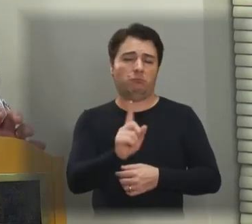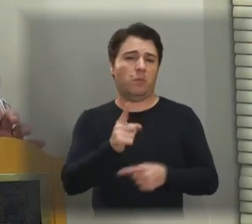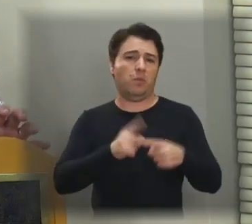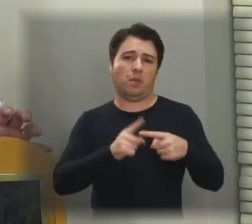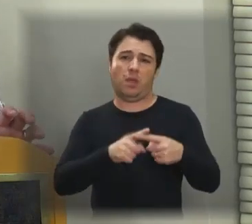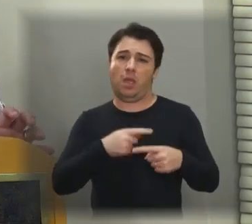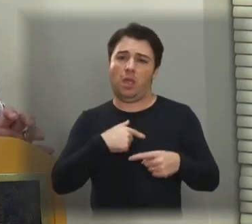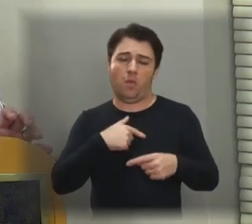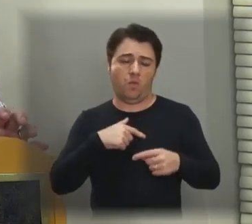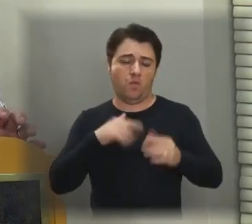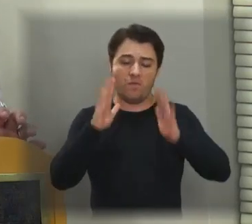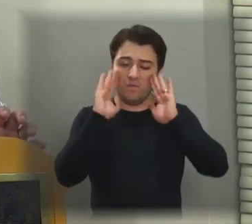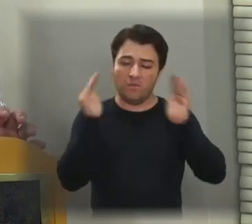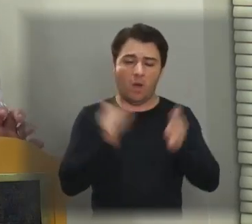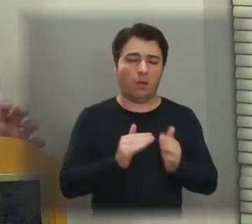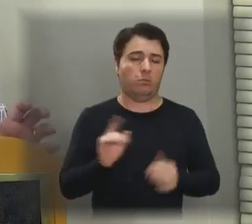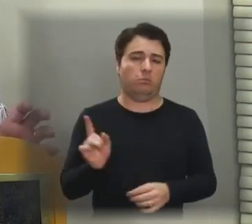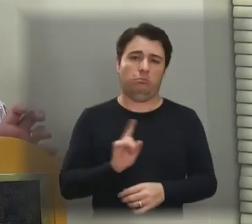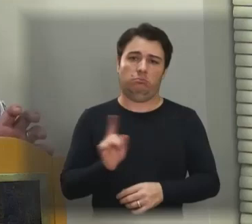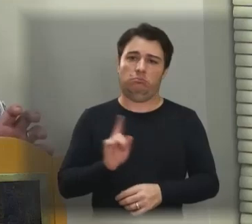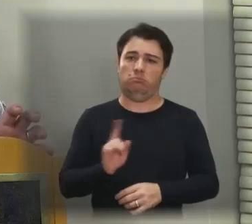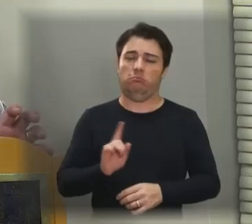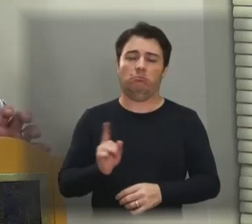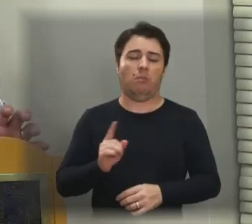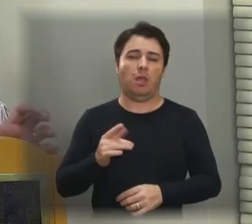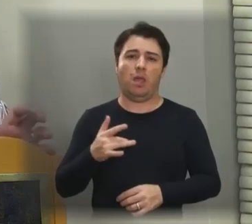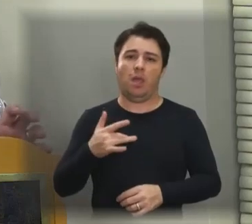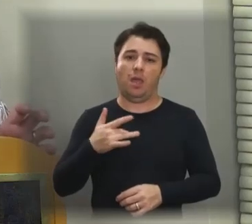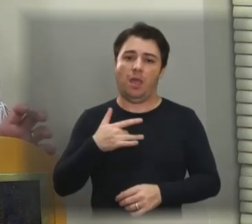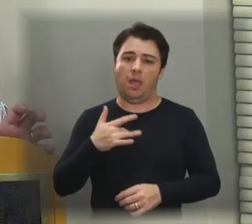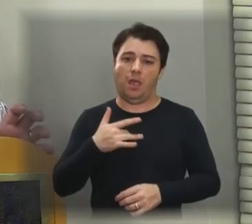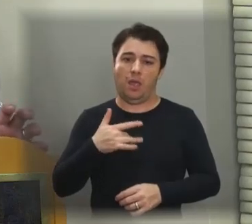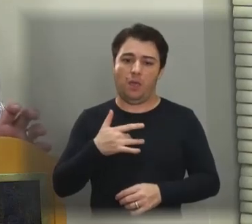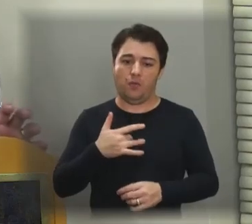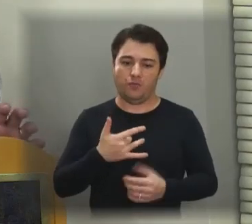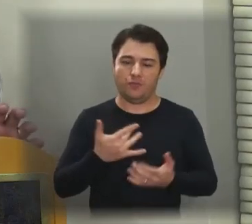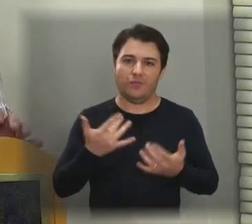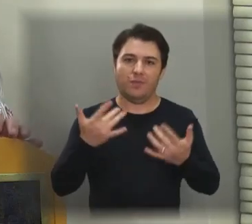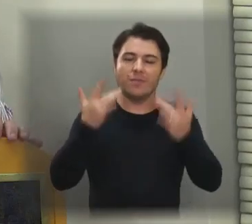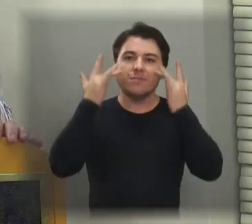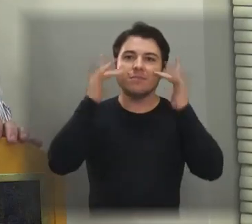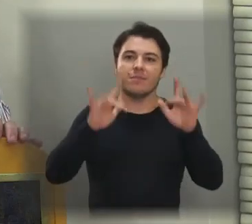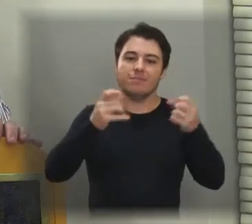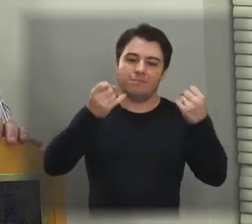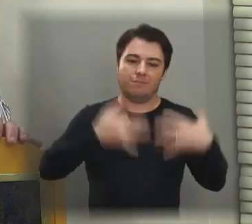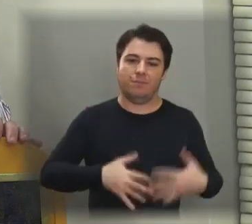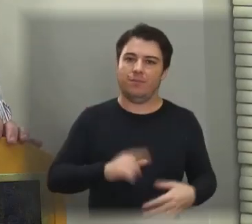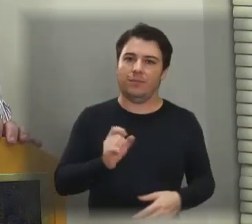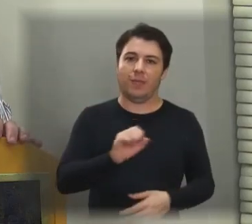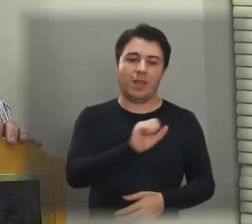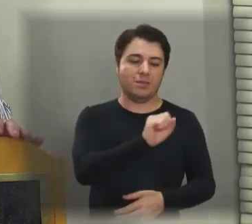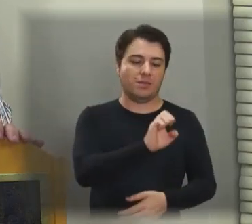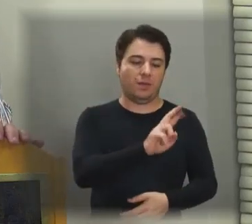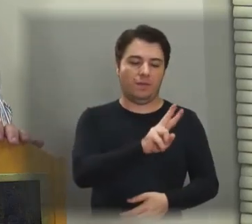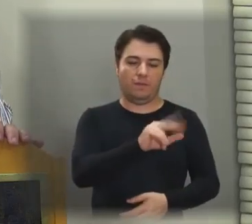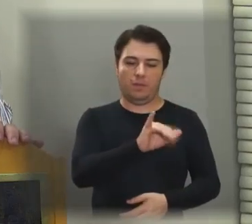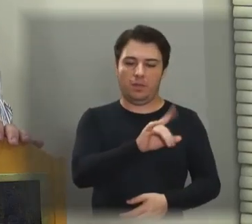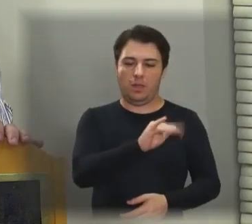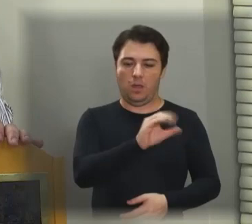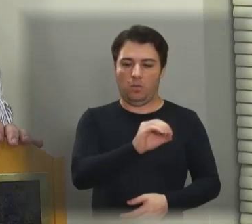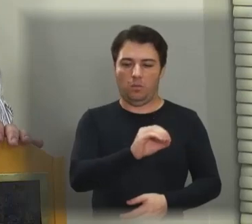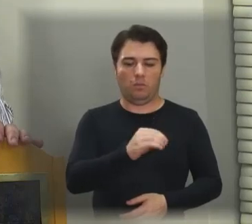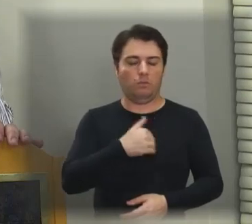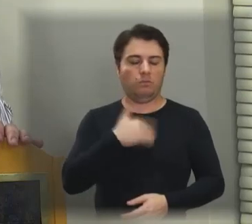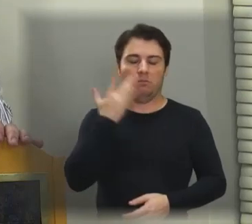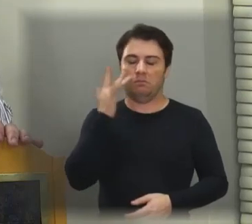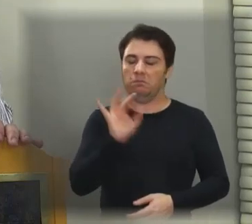discussão porque não é o a minha área não tem a capacidade técnica para falar sobre Servidão tá